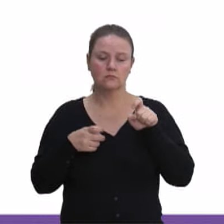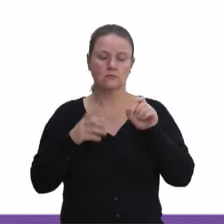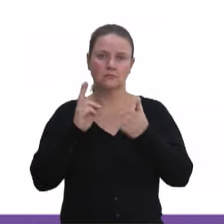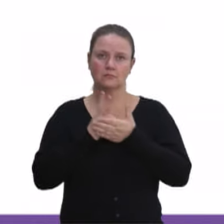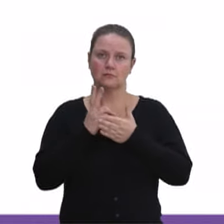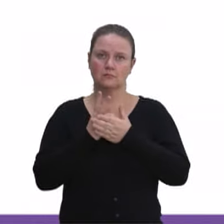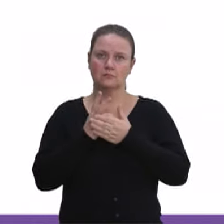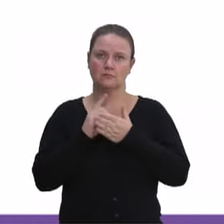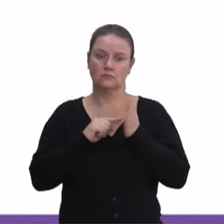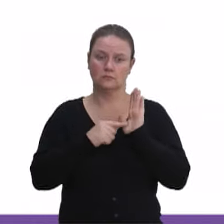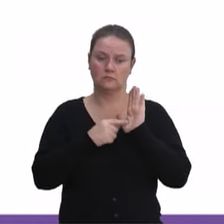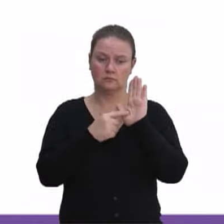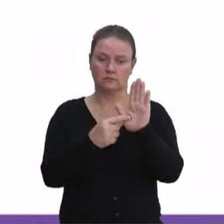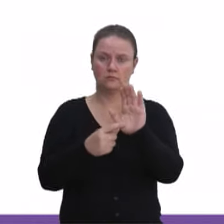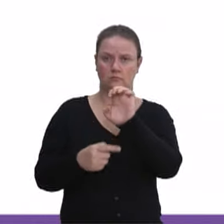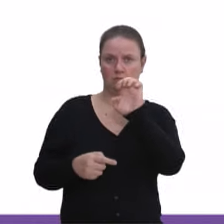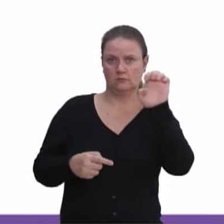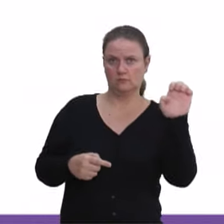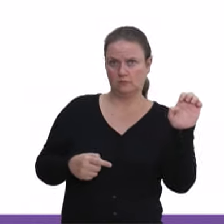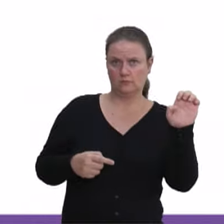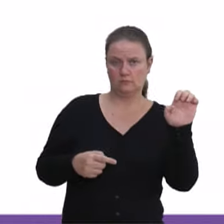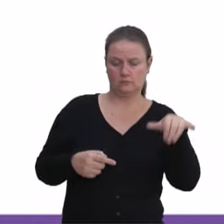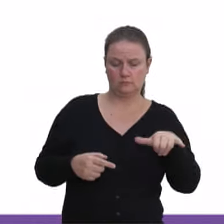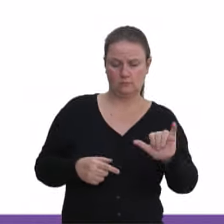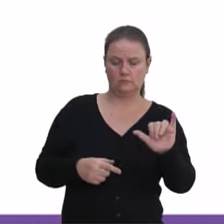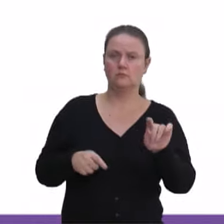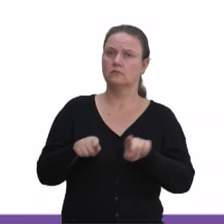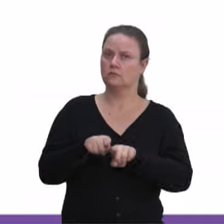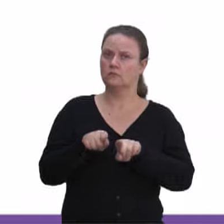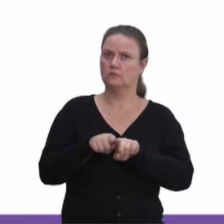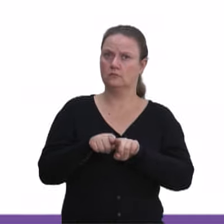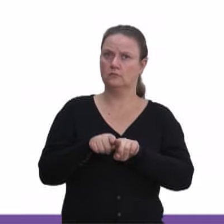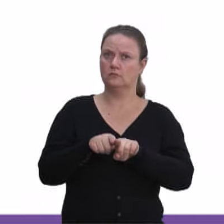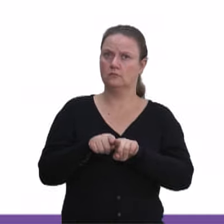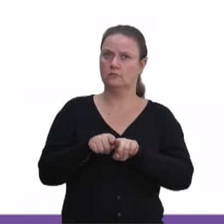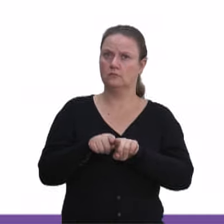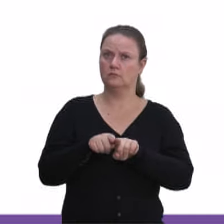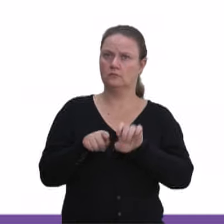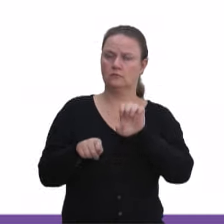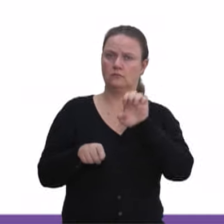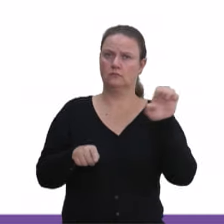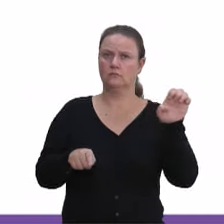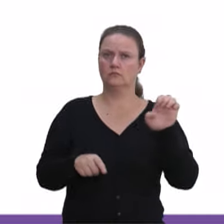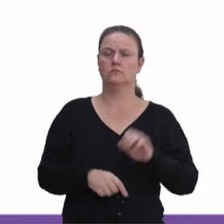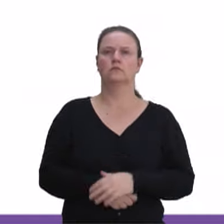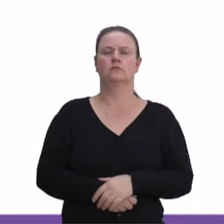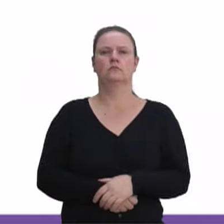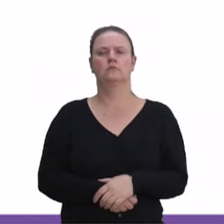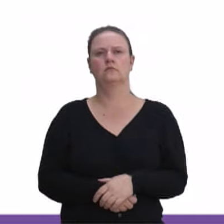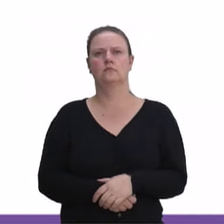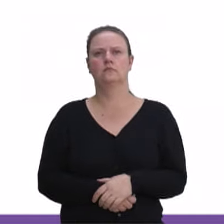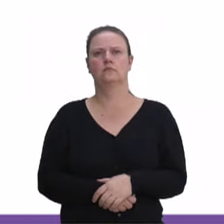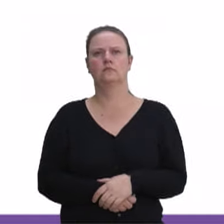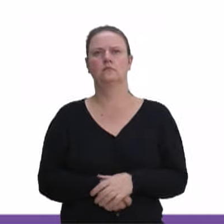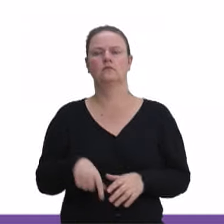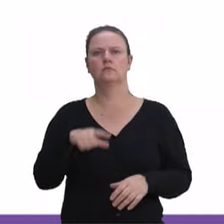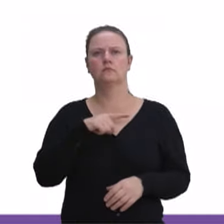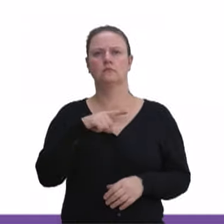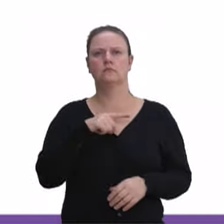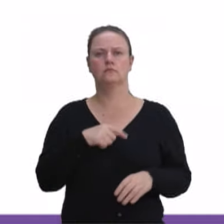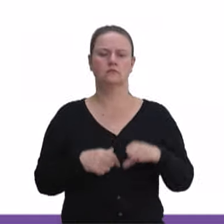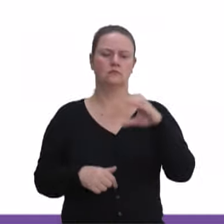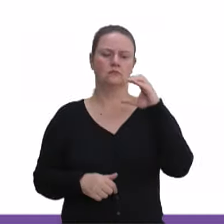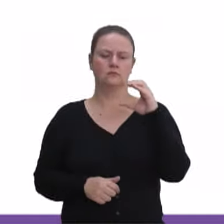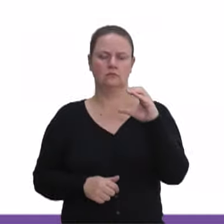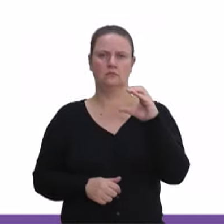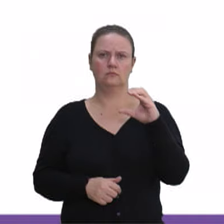aqui da igualdade e o y também. E do outro lado da igualdade, que eu tenho meu termo independente, meu c, lá que a